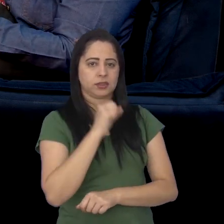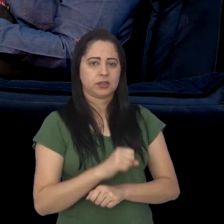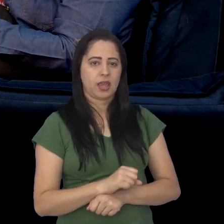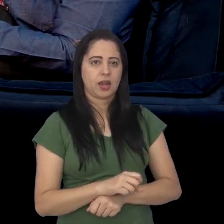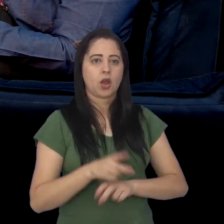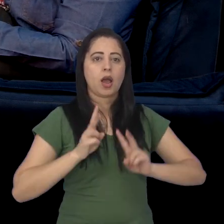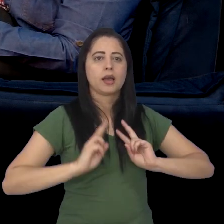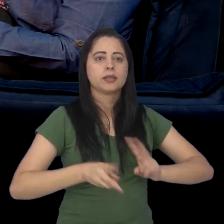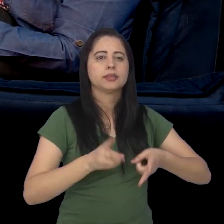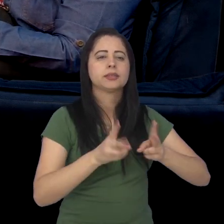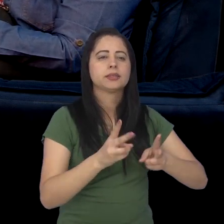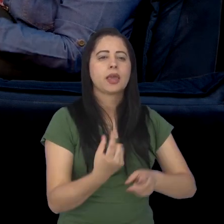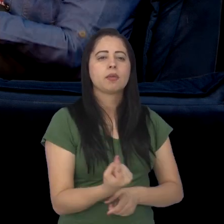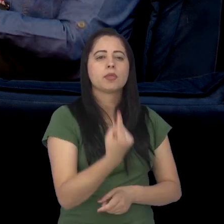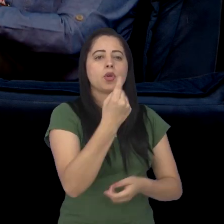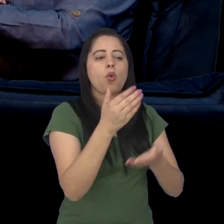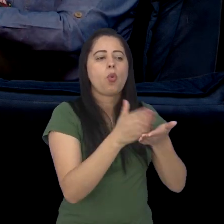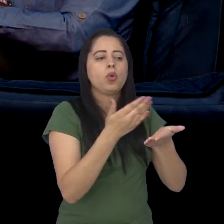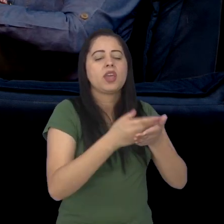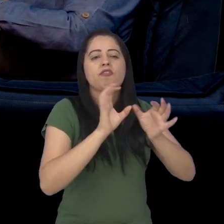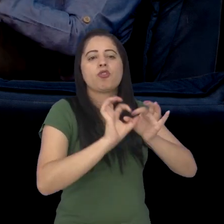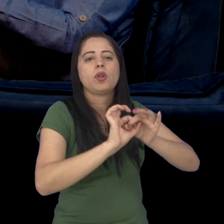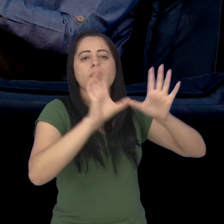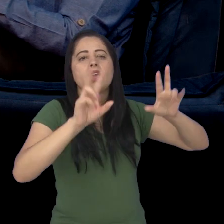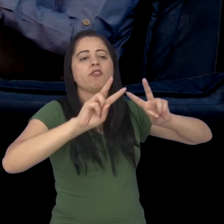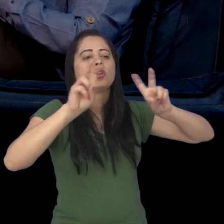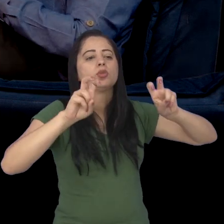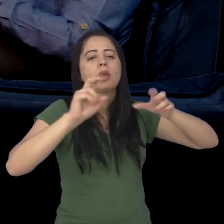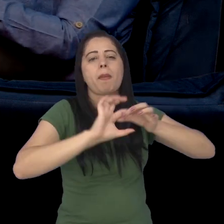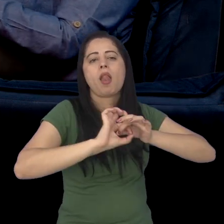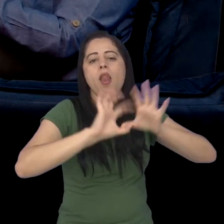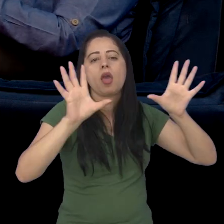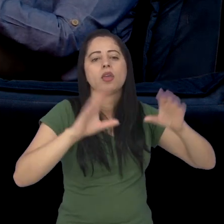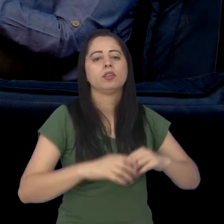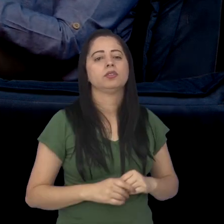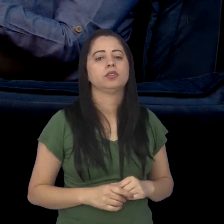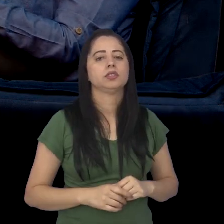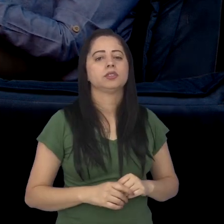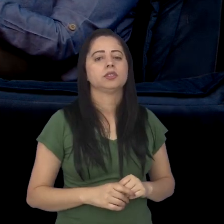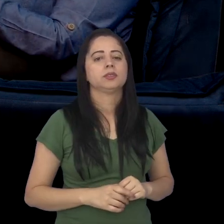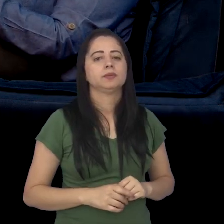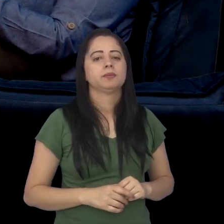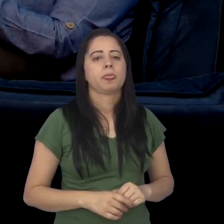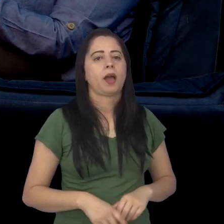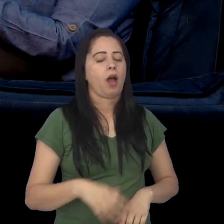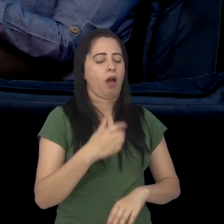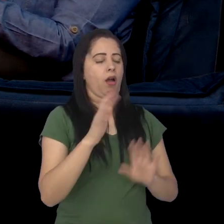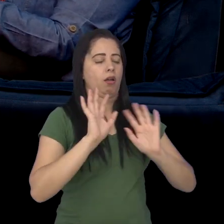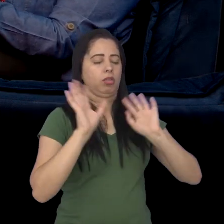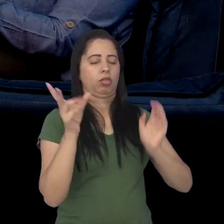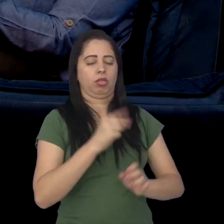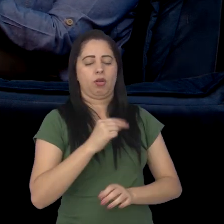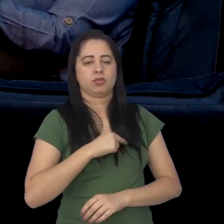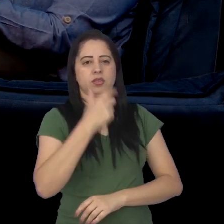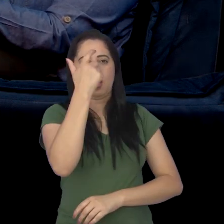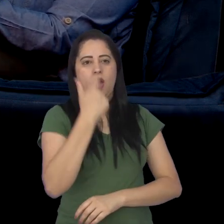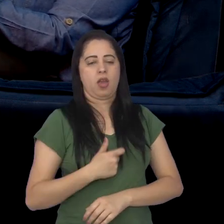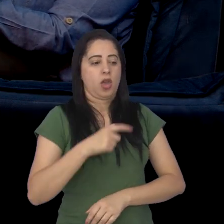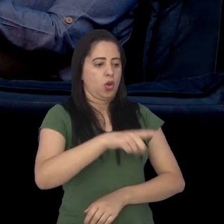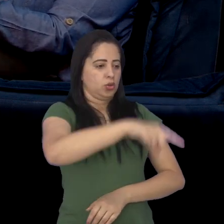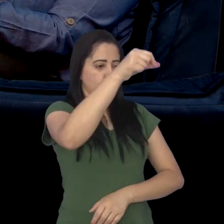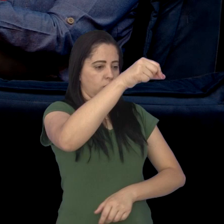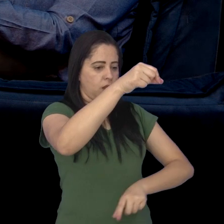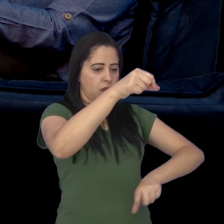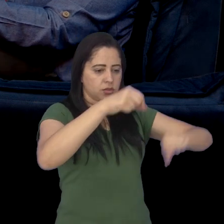tive uma professora depois, na 8ª série, que ela deixava a gente ler um livro por mês sobre o que a gente quisesse. Aí